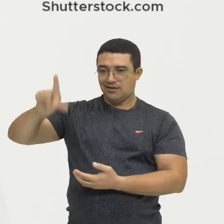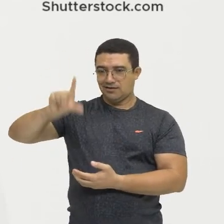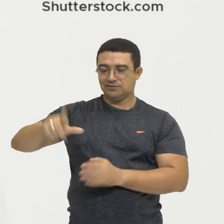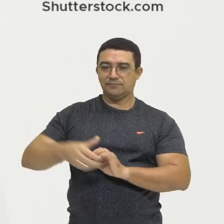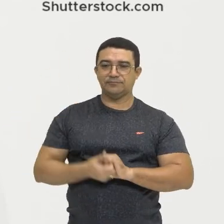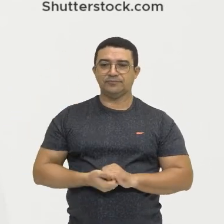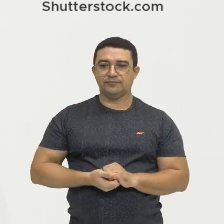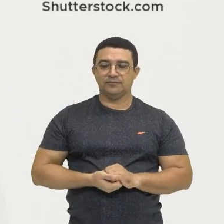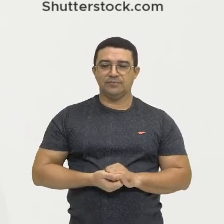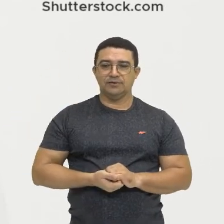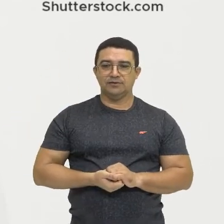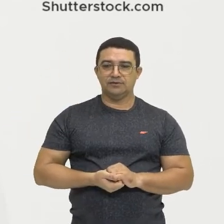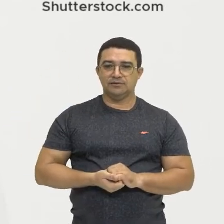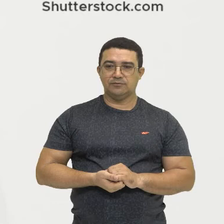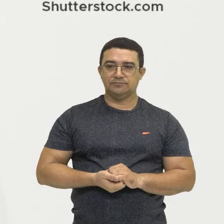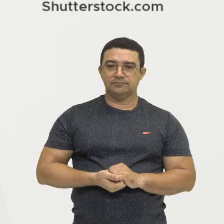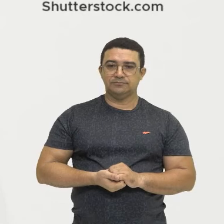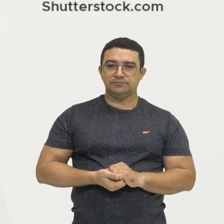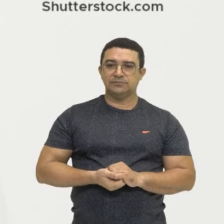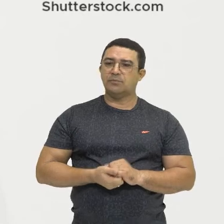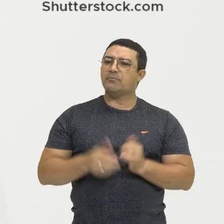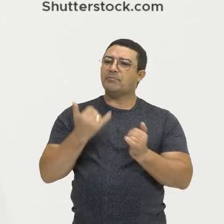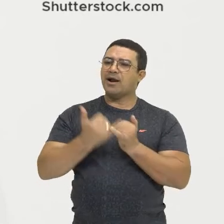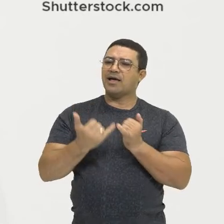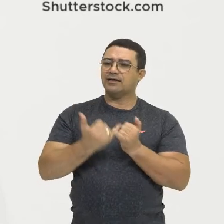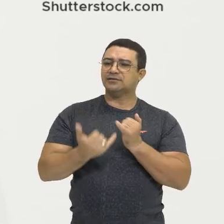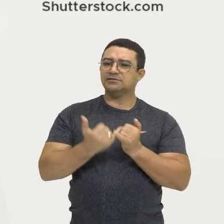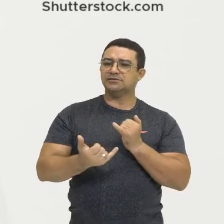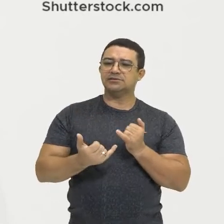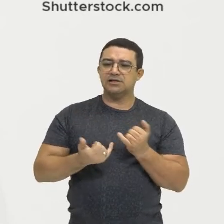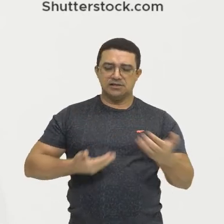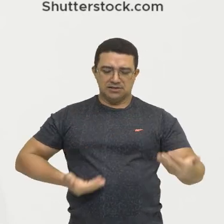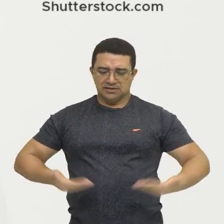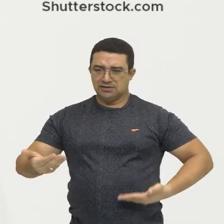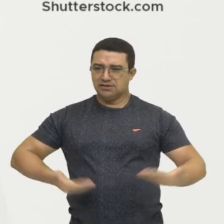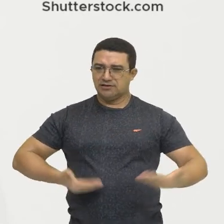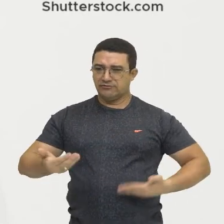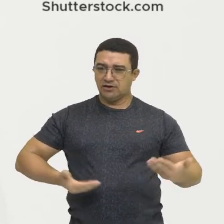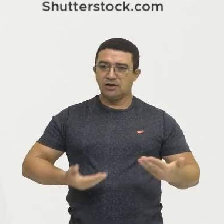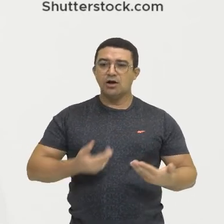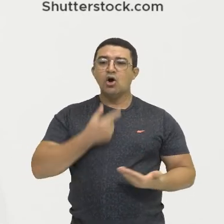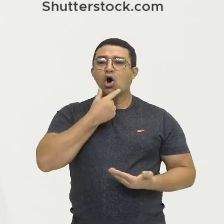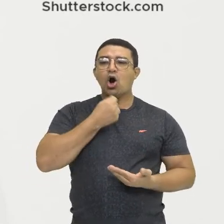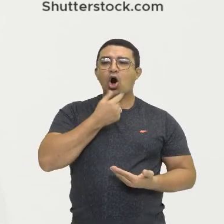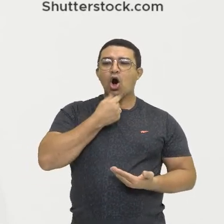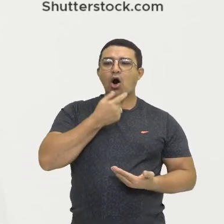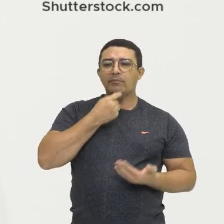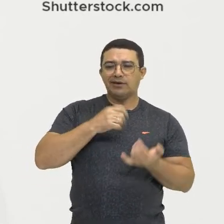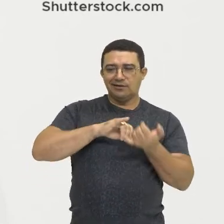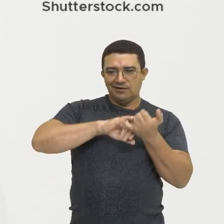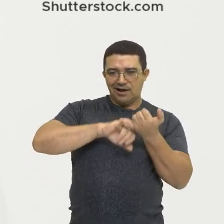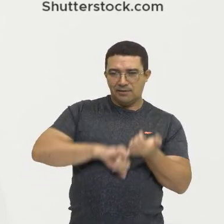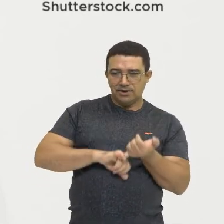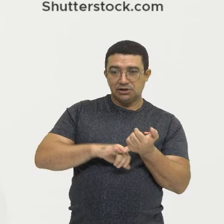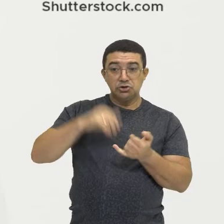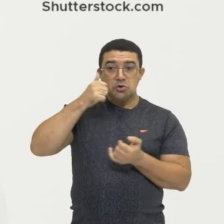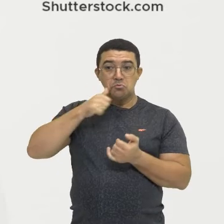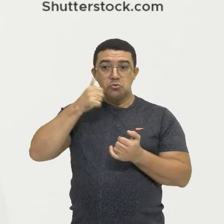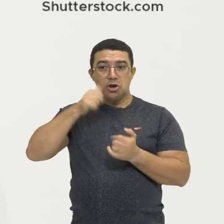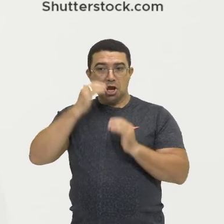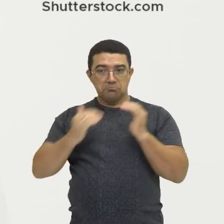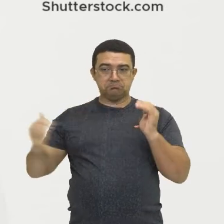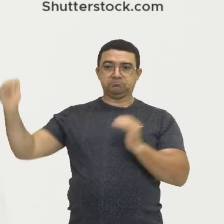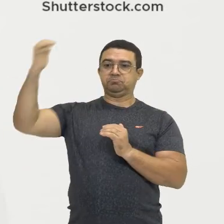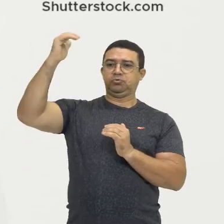aquela relação de servo com o seu senhor, vai se dar aí também do trovador, do amante com a sua amada, né, com a